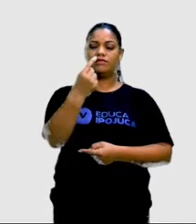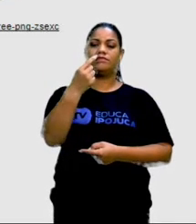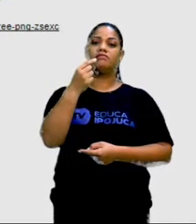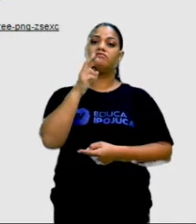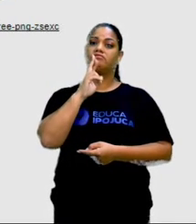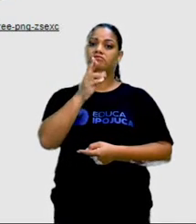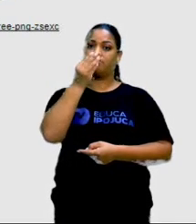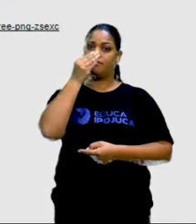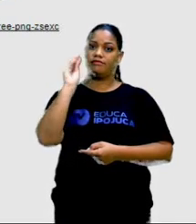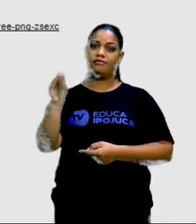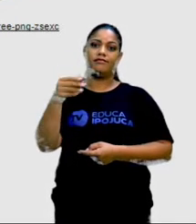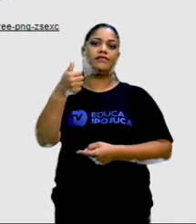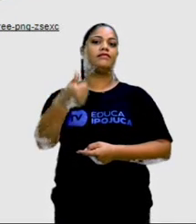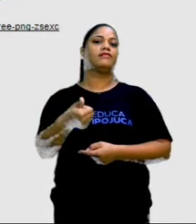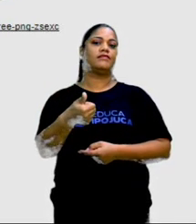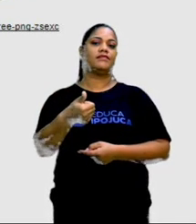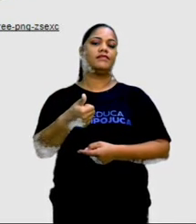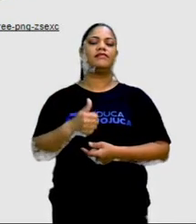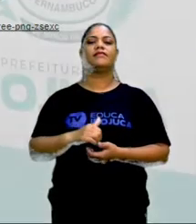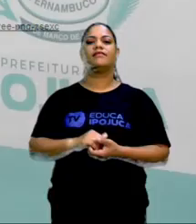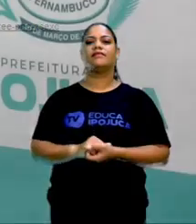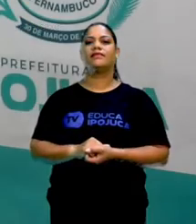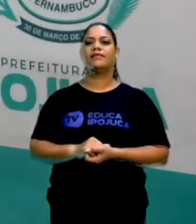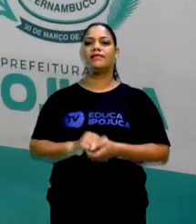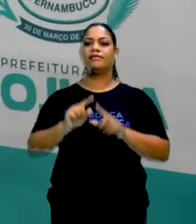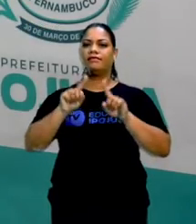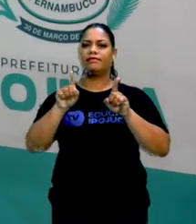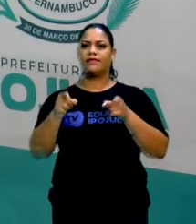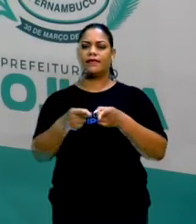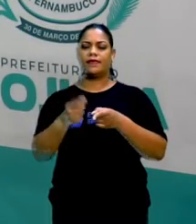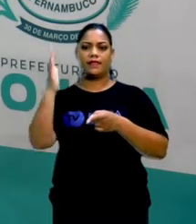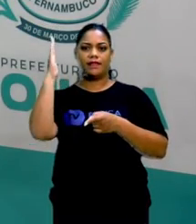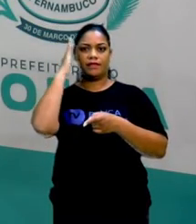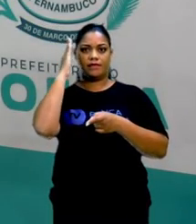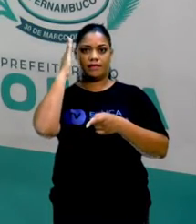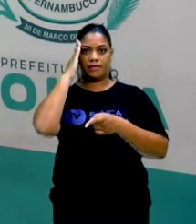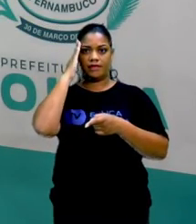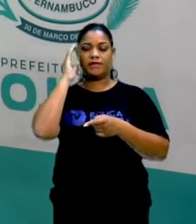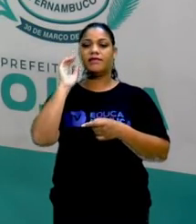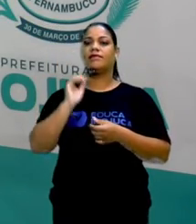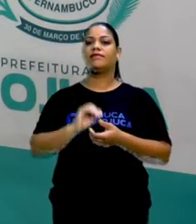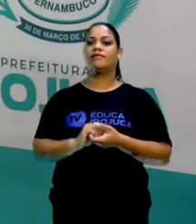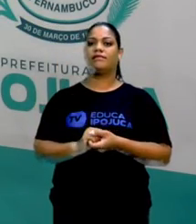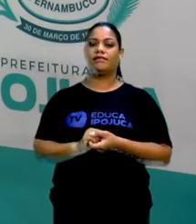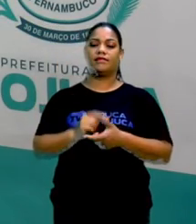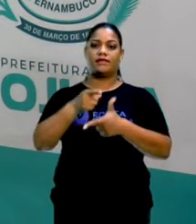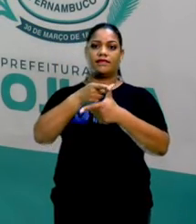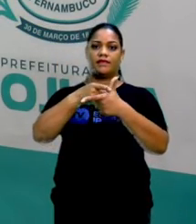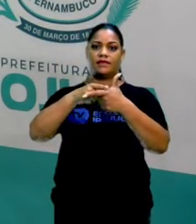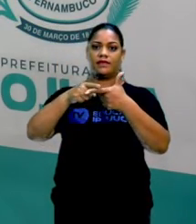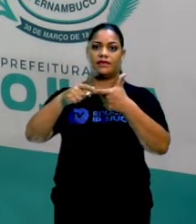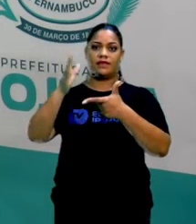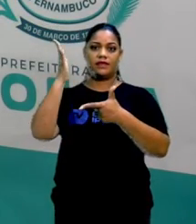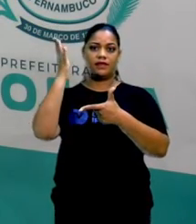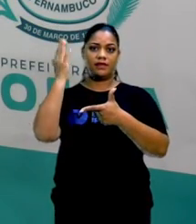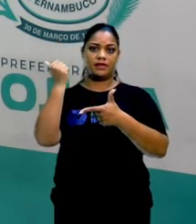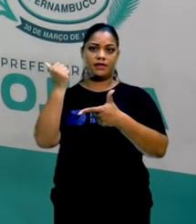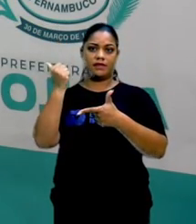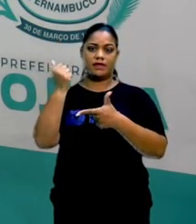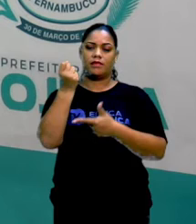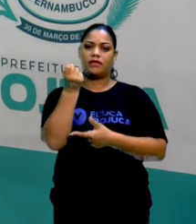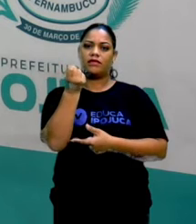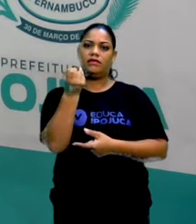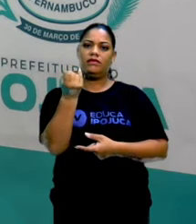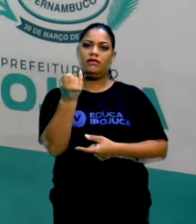resta 1. E assim é importante você entender que o processo da divisão é você saber